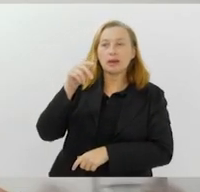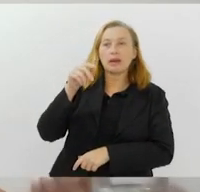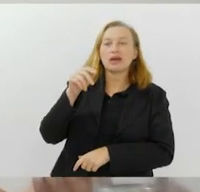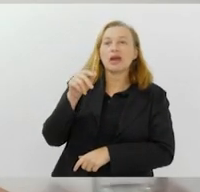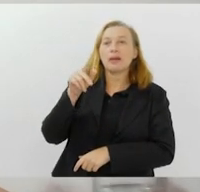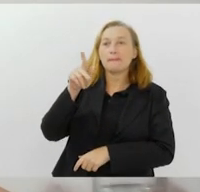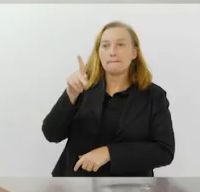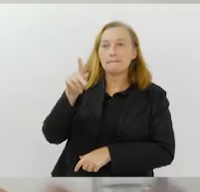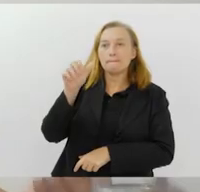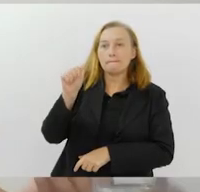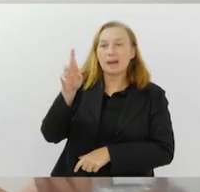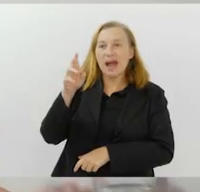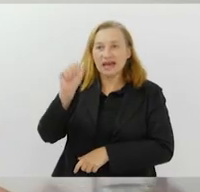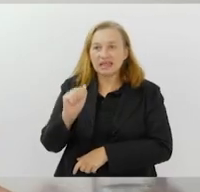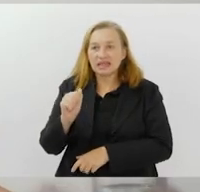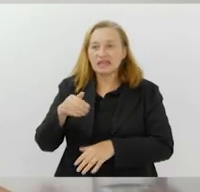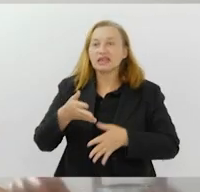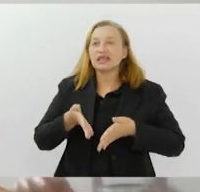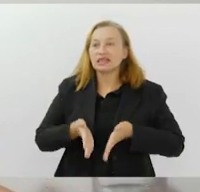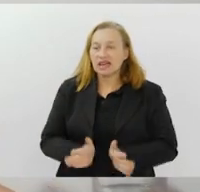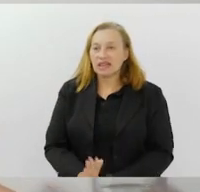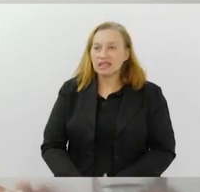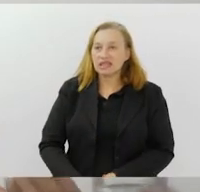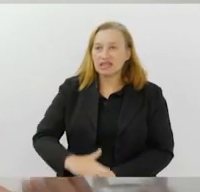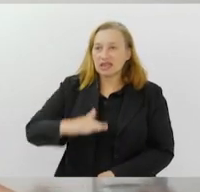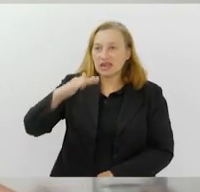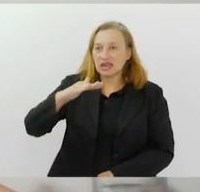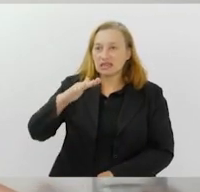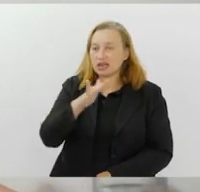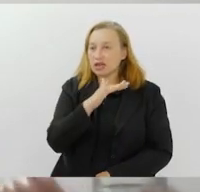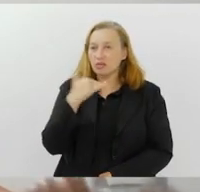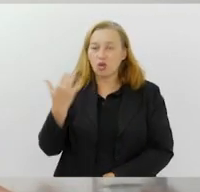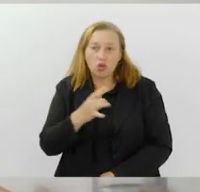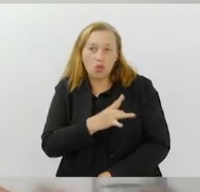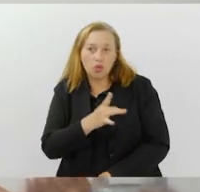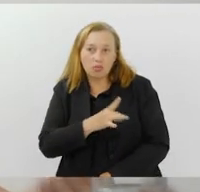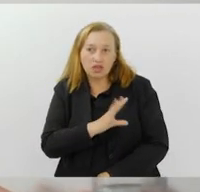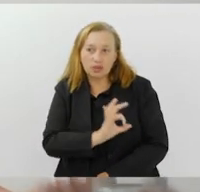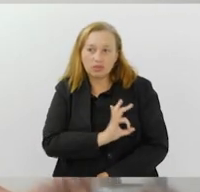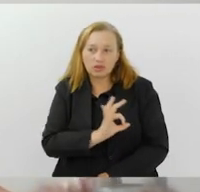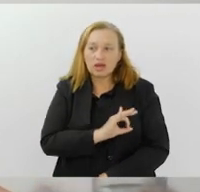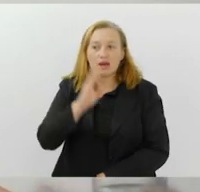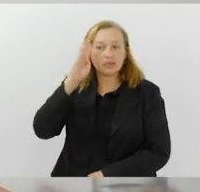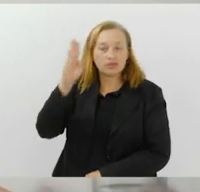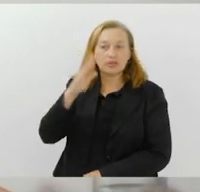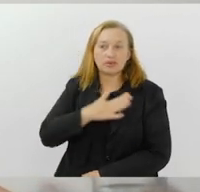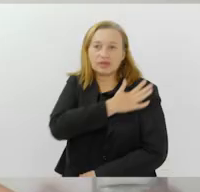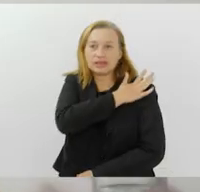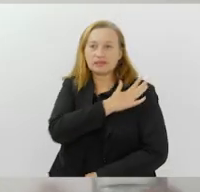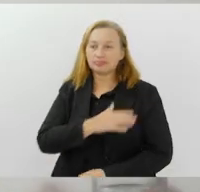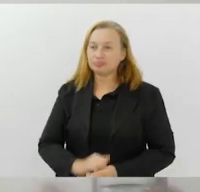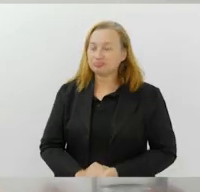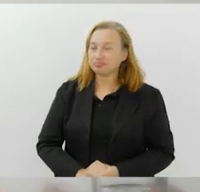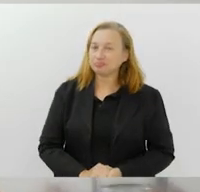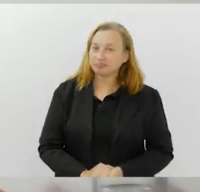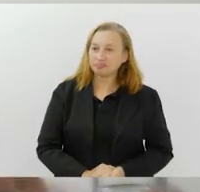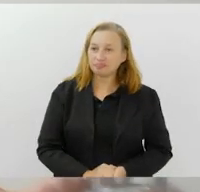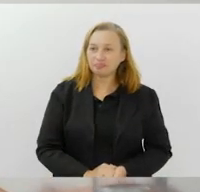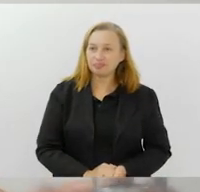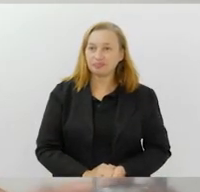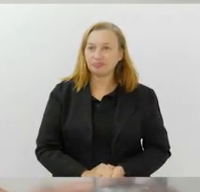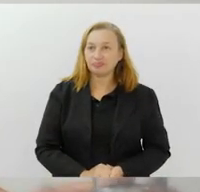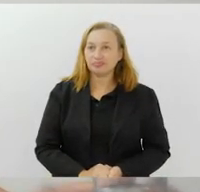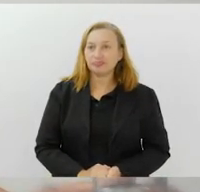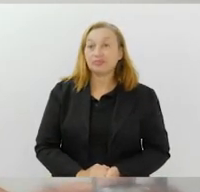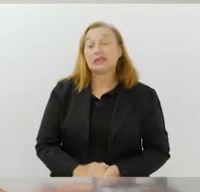nascem crescem e morrem com medo da polícia principalmente da polícia militar e isso é uma